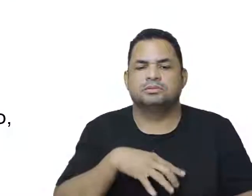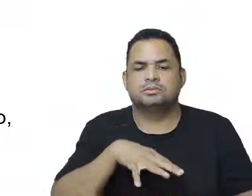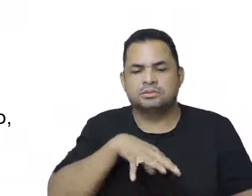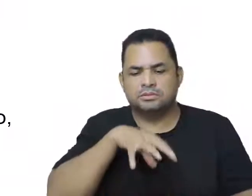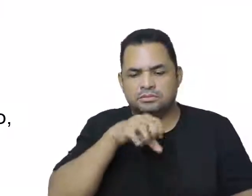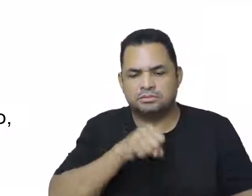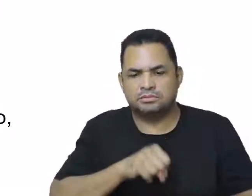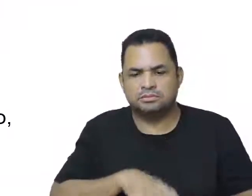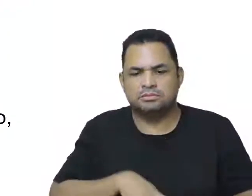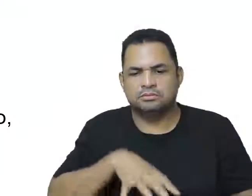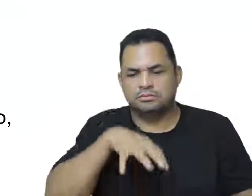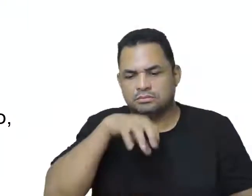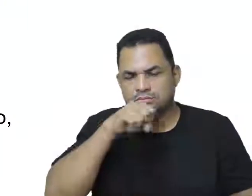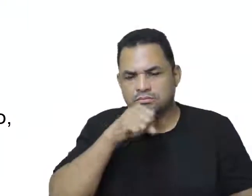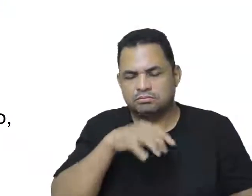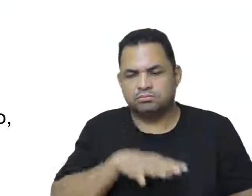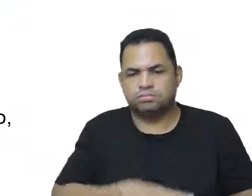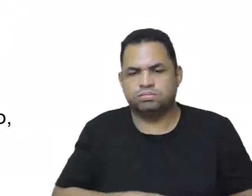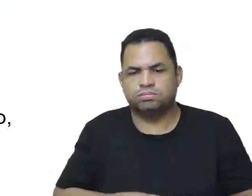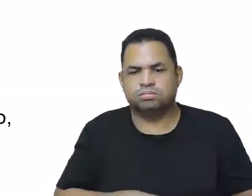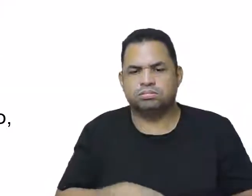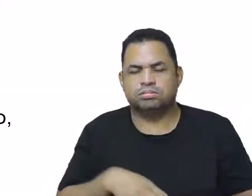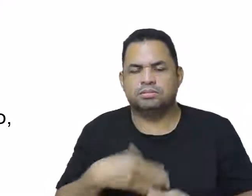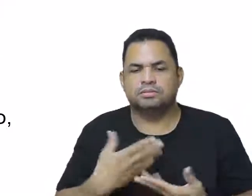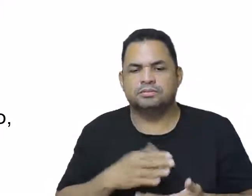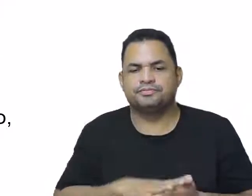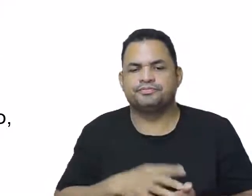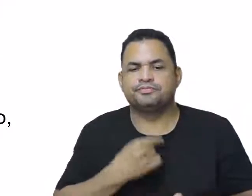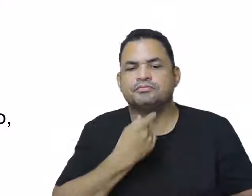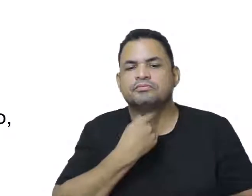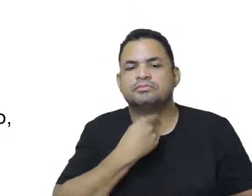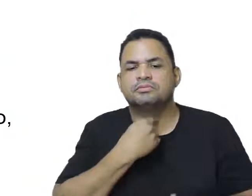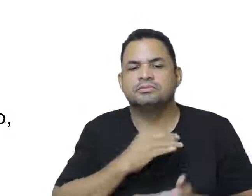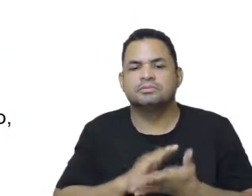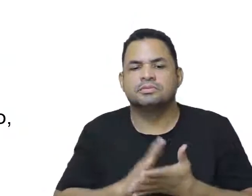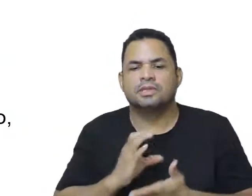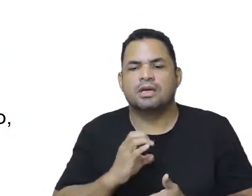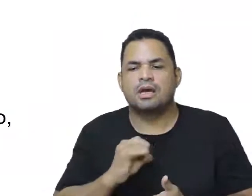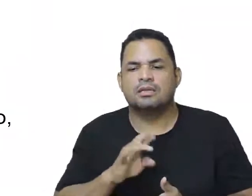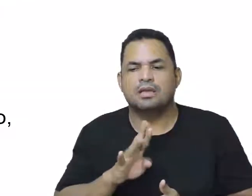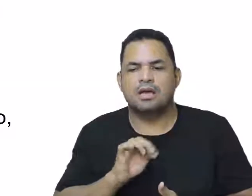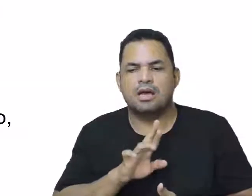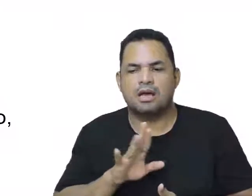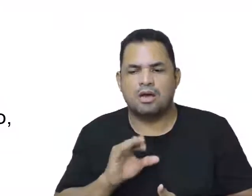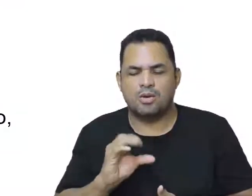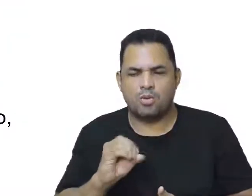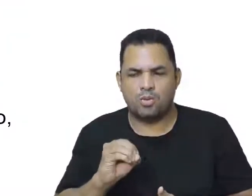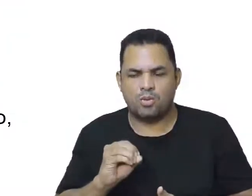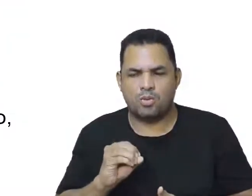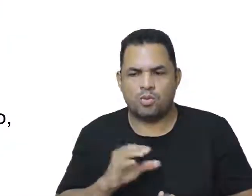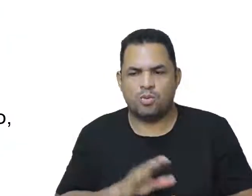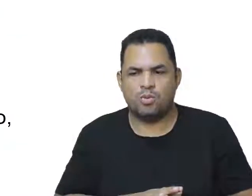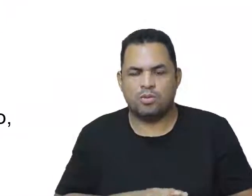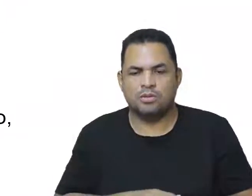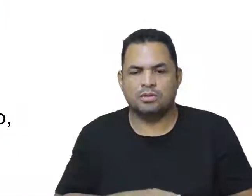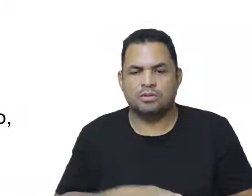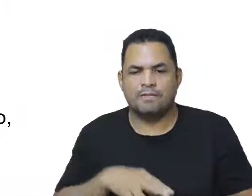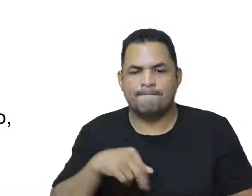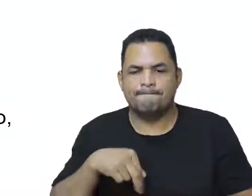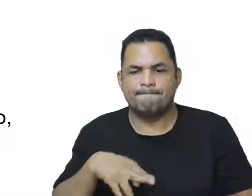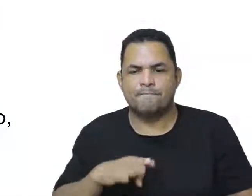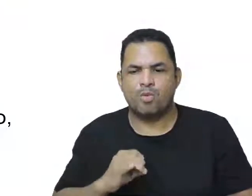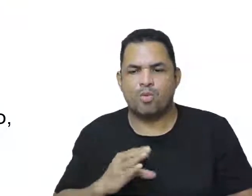ali aquele muco, né? É o famoso, popularmente chamado de catarro, né? Geralmente esse muco ele